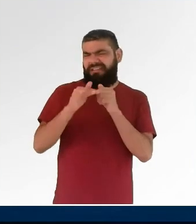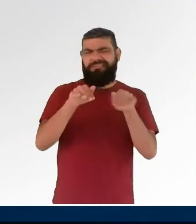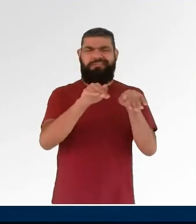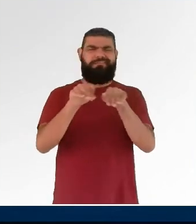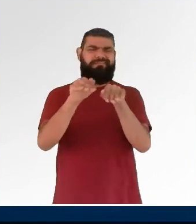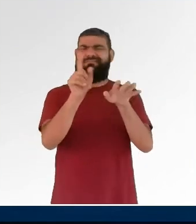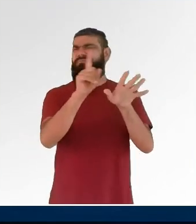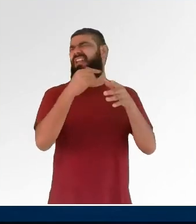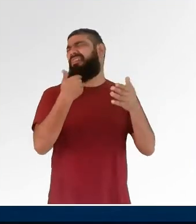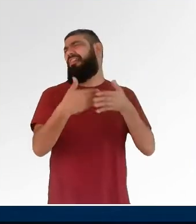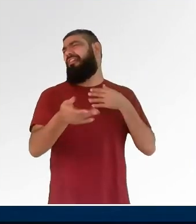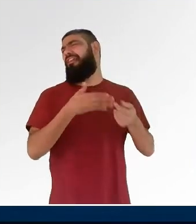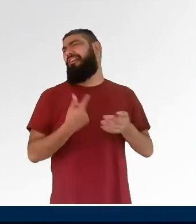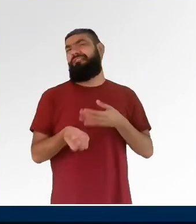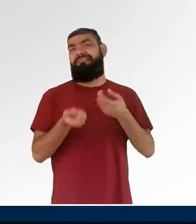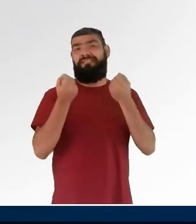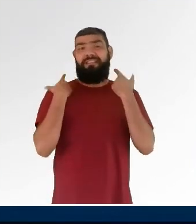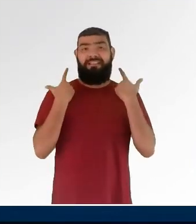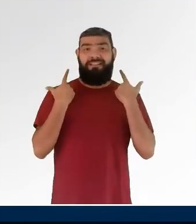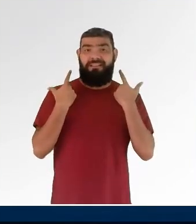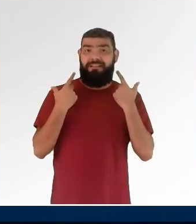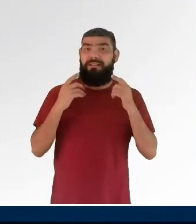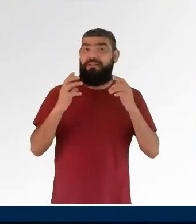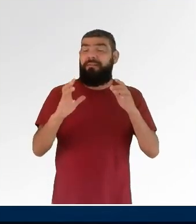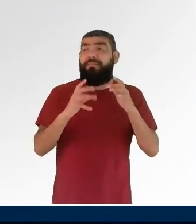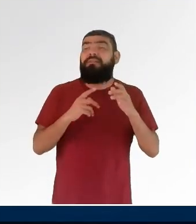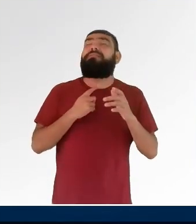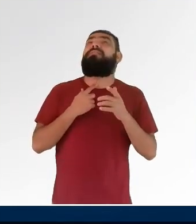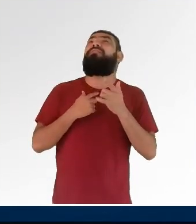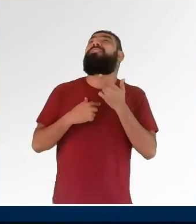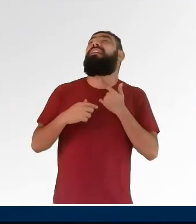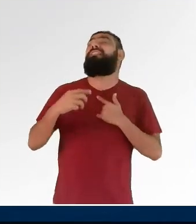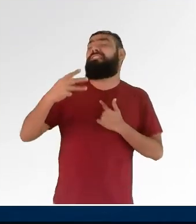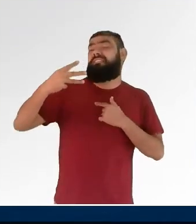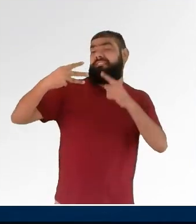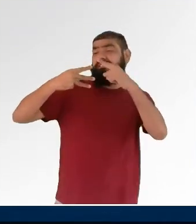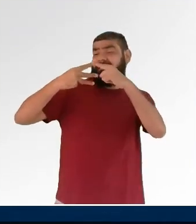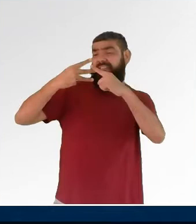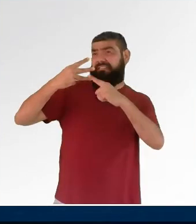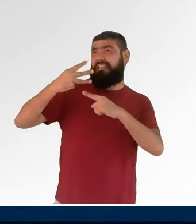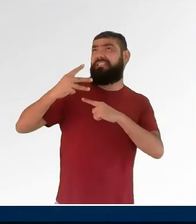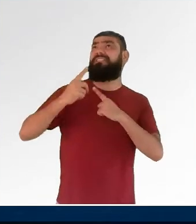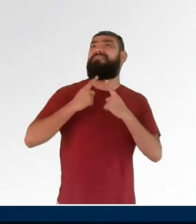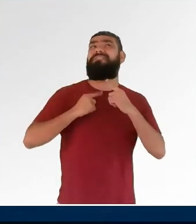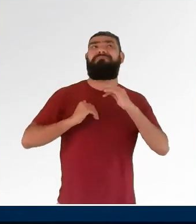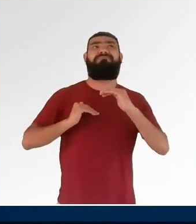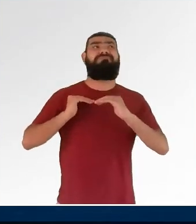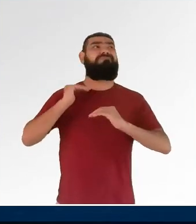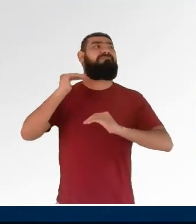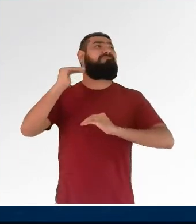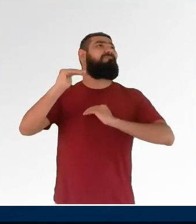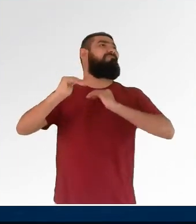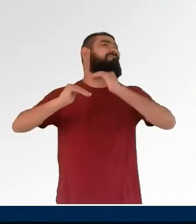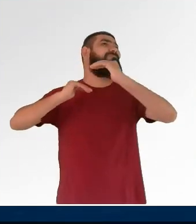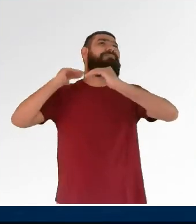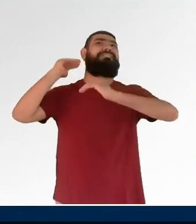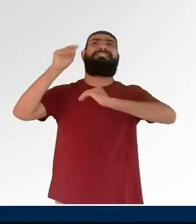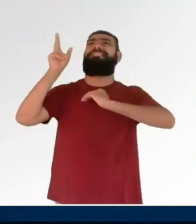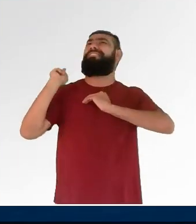liga. Mas ela está falando de 3 vontades que vão crescendo e engordando toda a vida